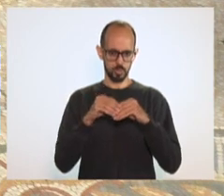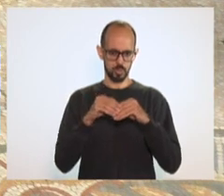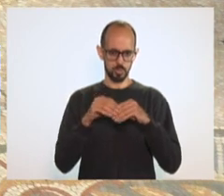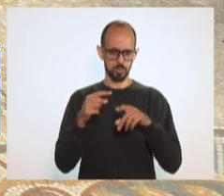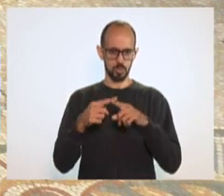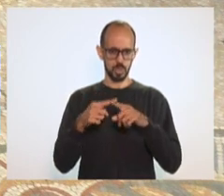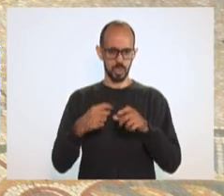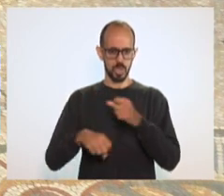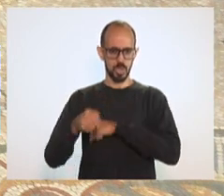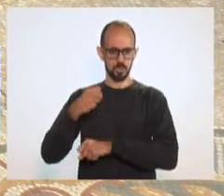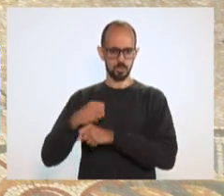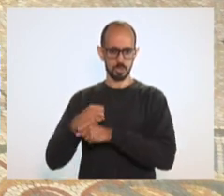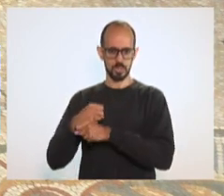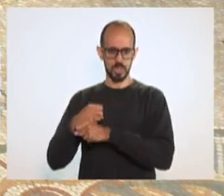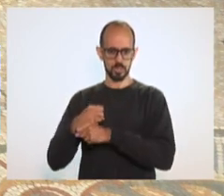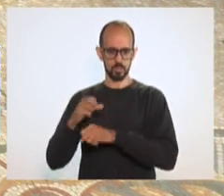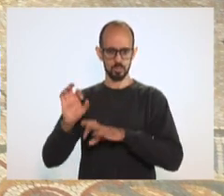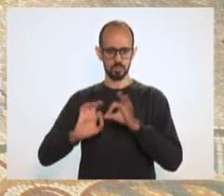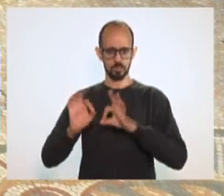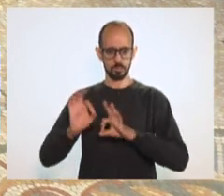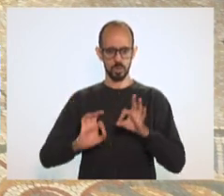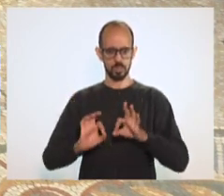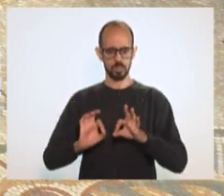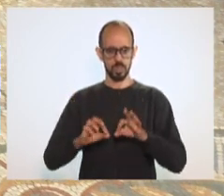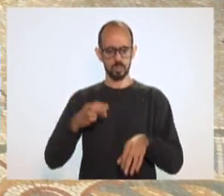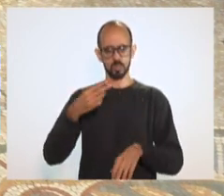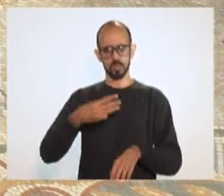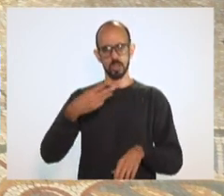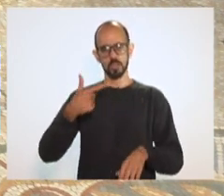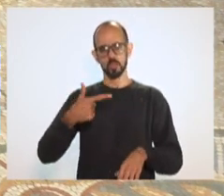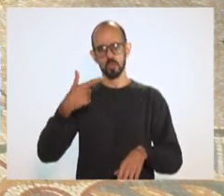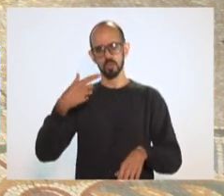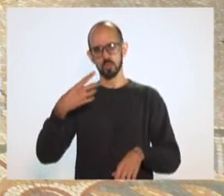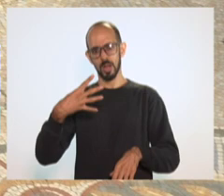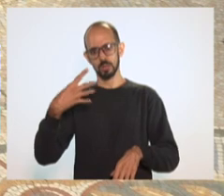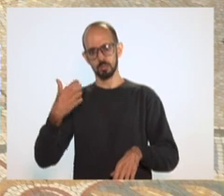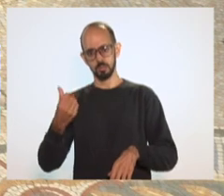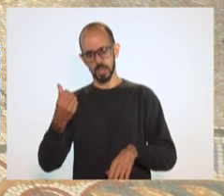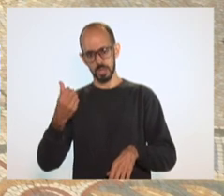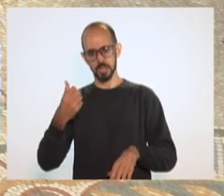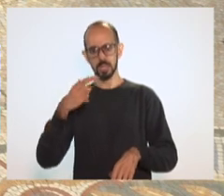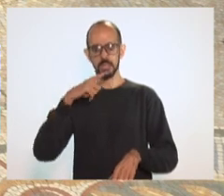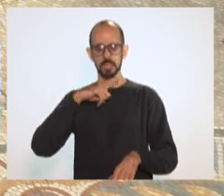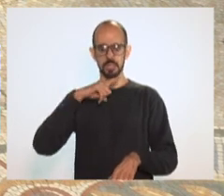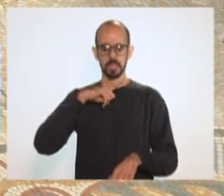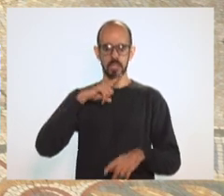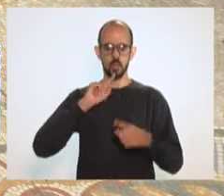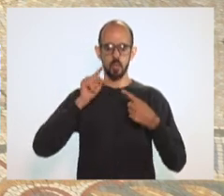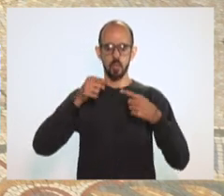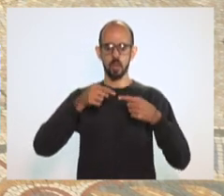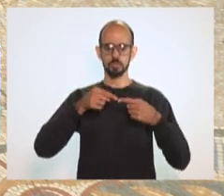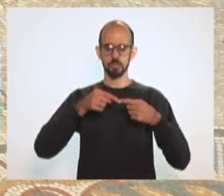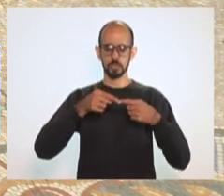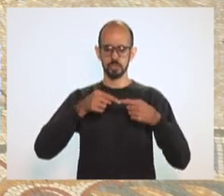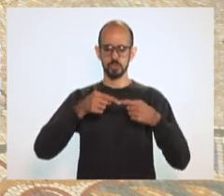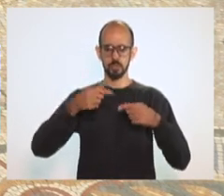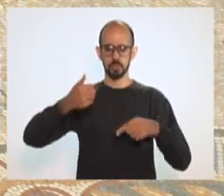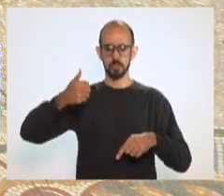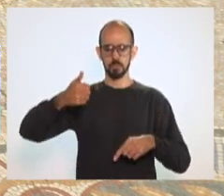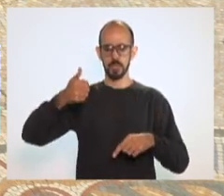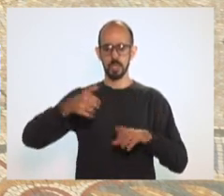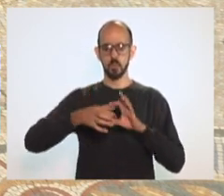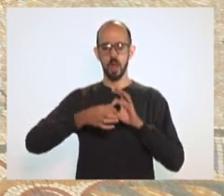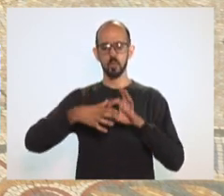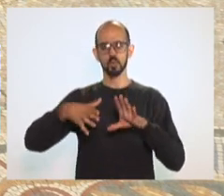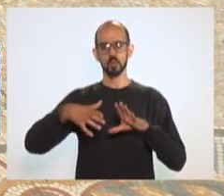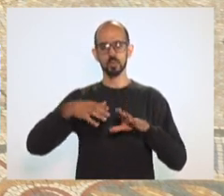passado eu tinha um projeto em votação, o projeto 3246, que tinha dois objetivos, eu falei isso na discussão, um, autorizar o governo